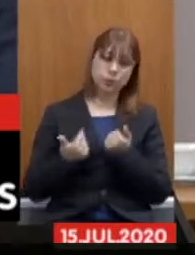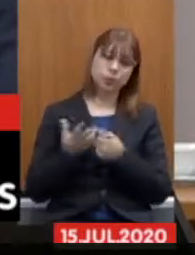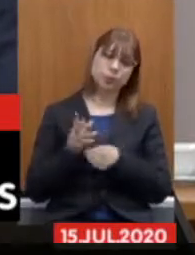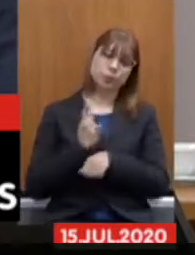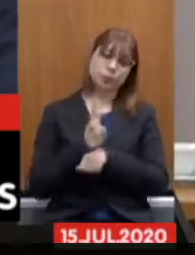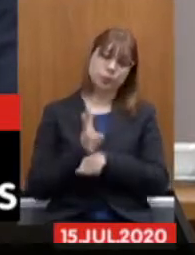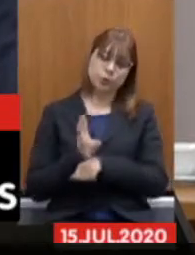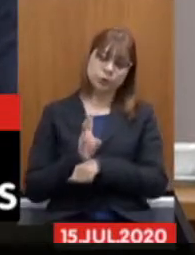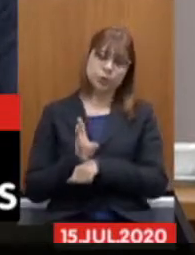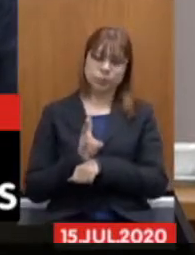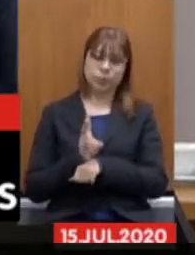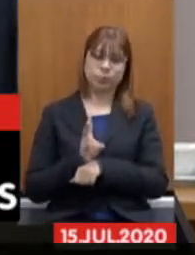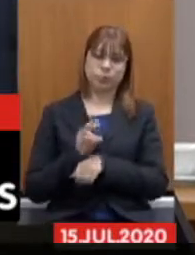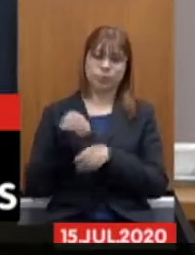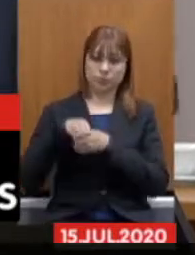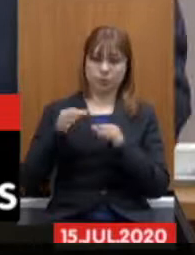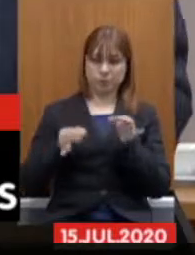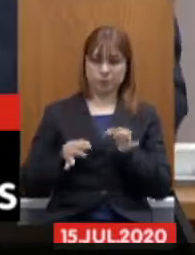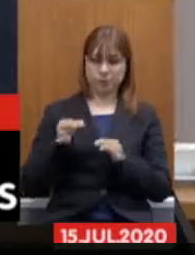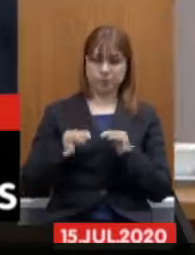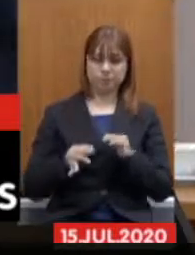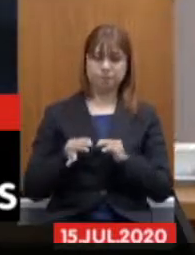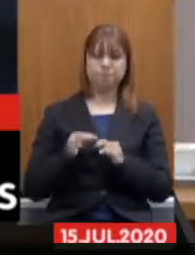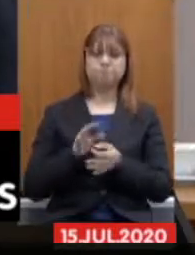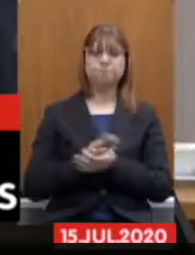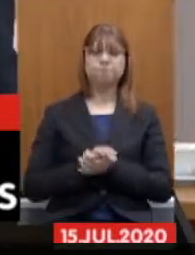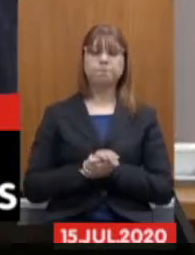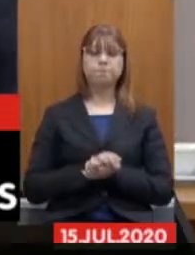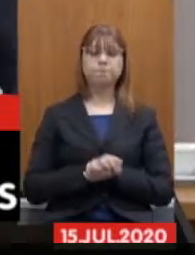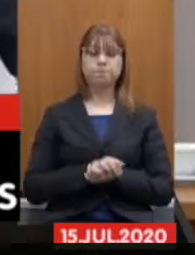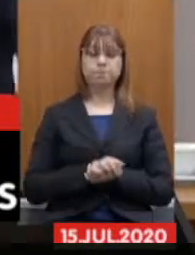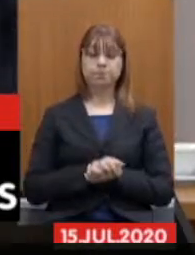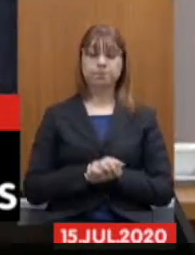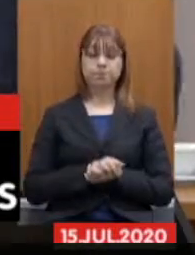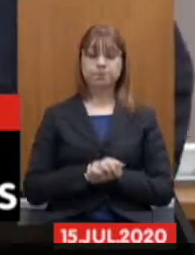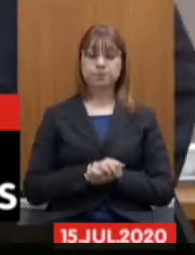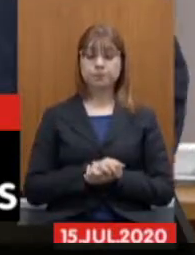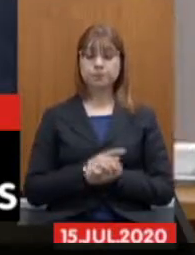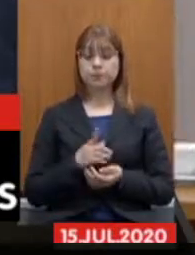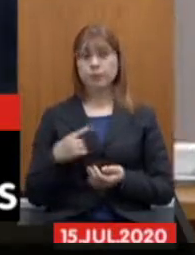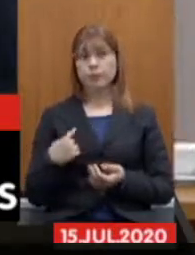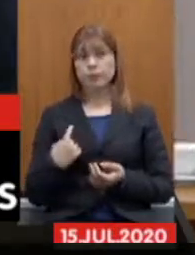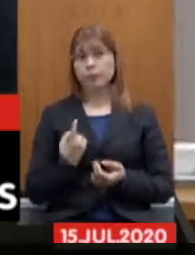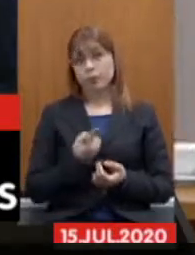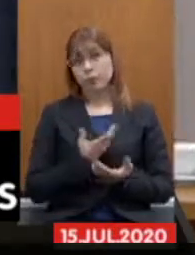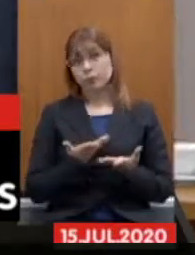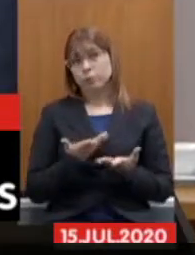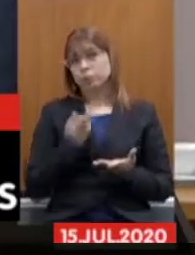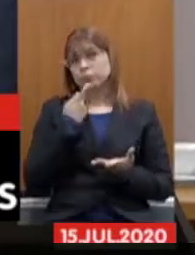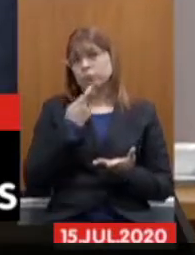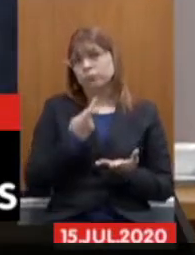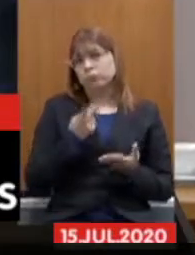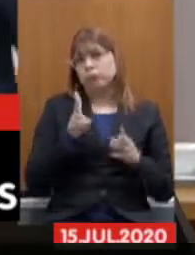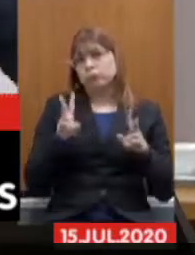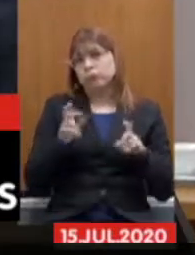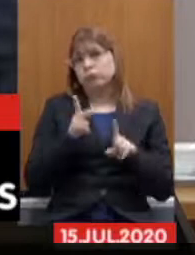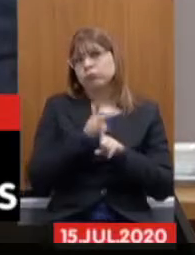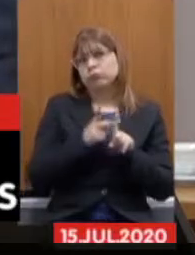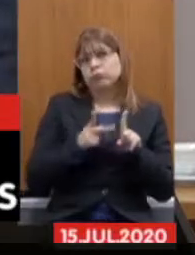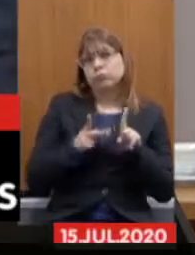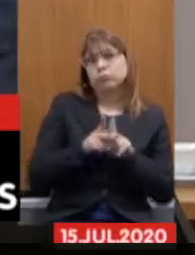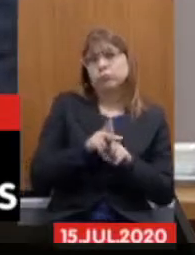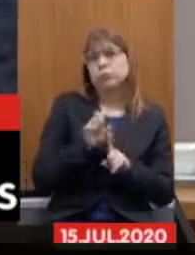administrativo no tribunal pois bem a nossa sempre que falamos de previdência